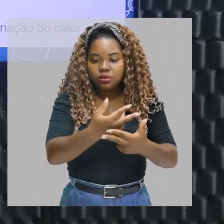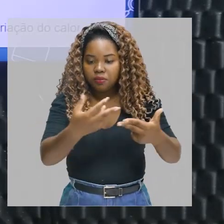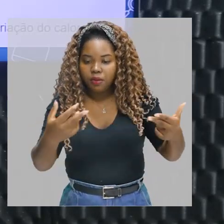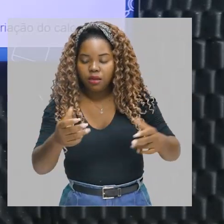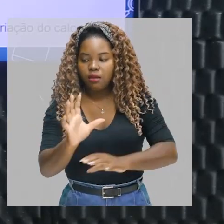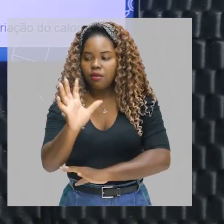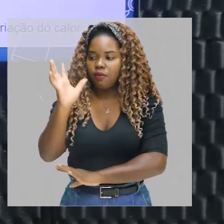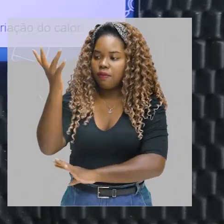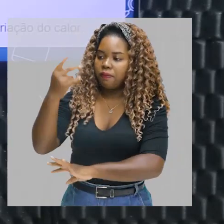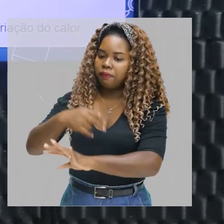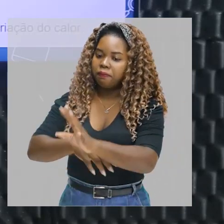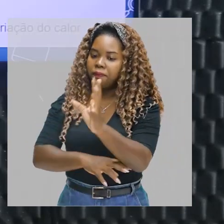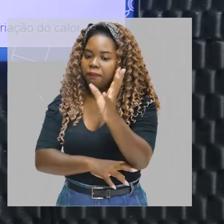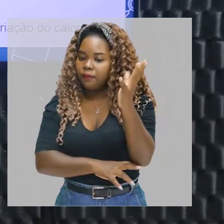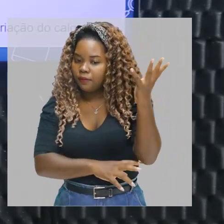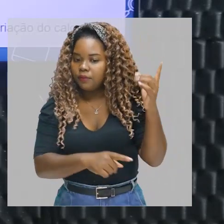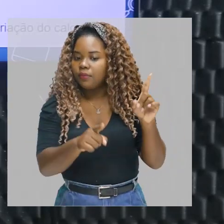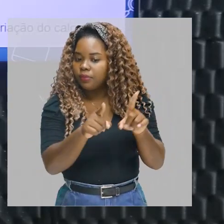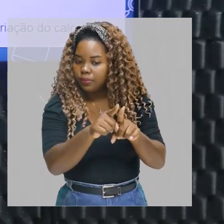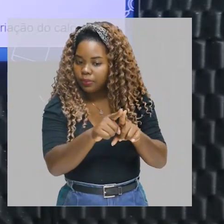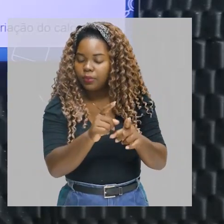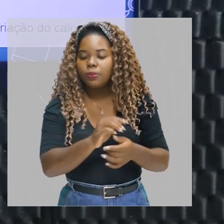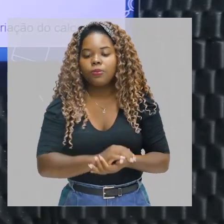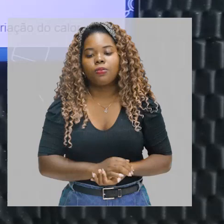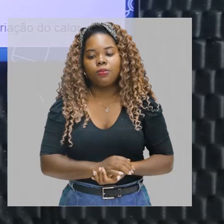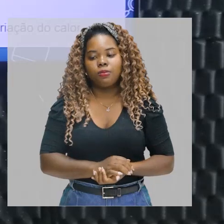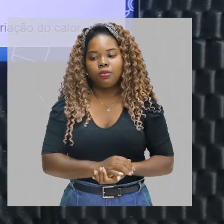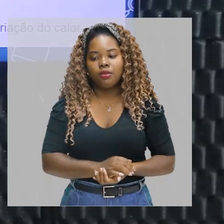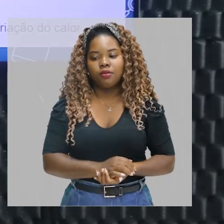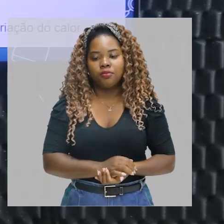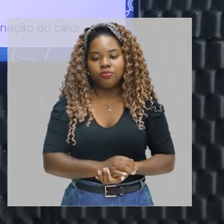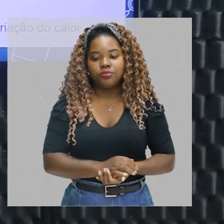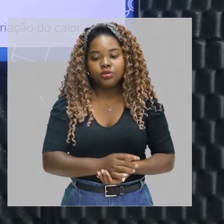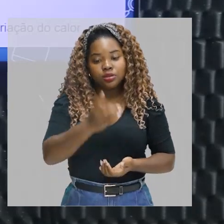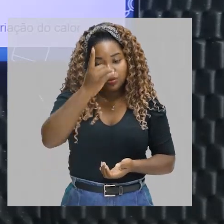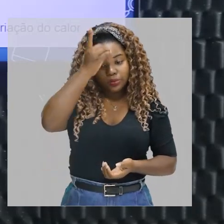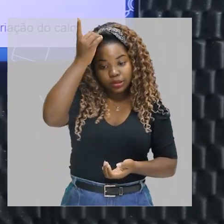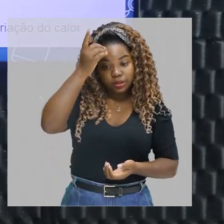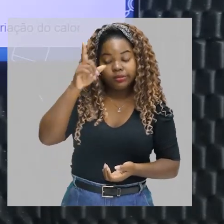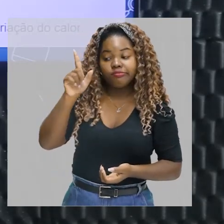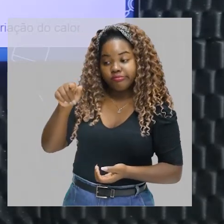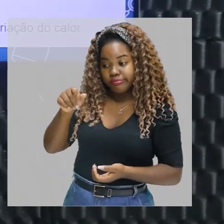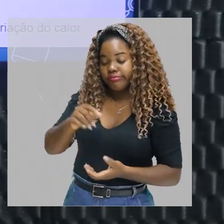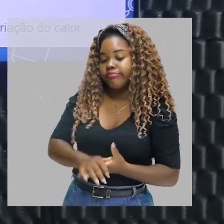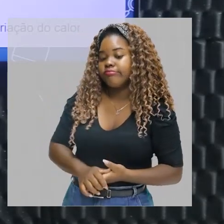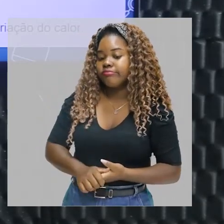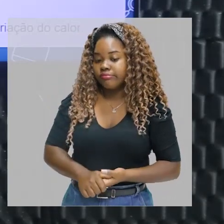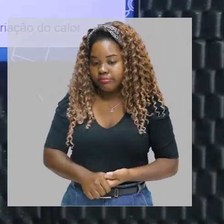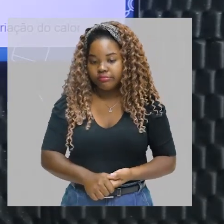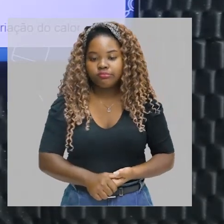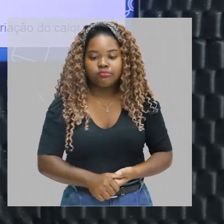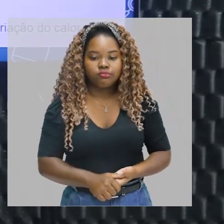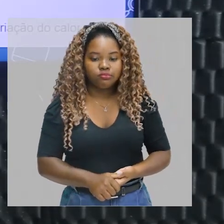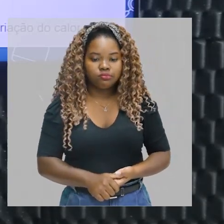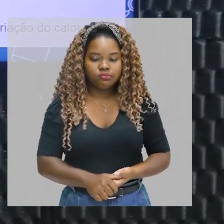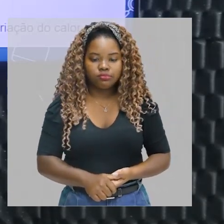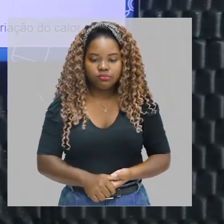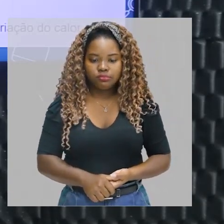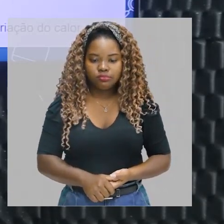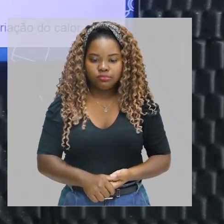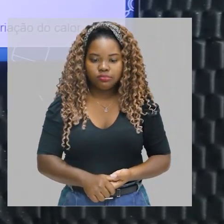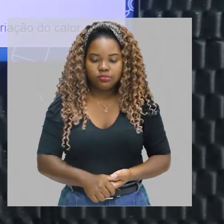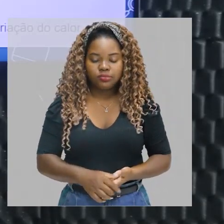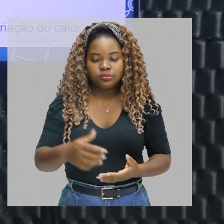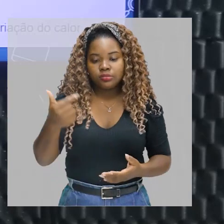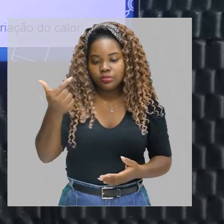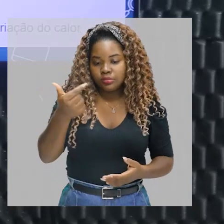plantas, tá ok? Então, essa é a ideia que ela vai trazer, essa ideia de natureza que vai se trazer aqui, tá ok? Numa